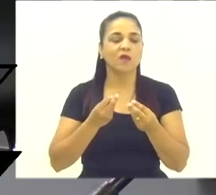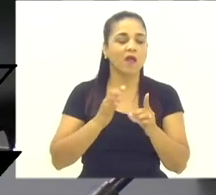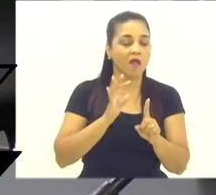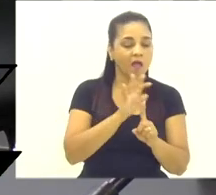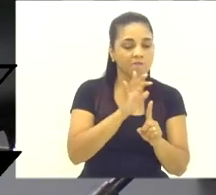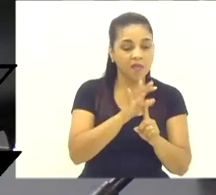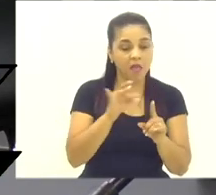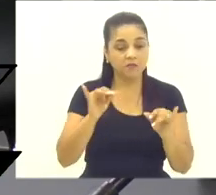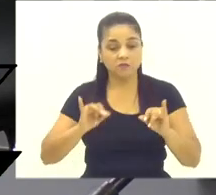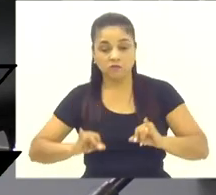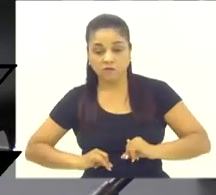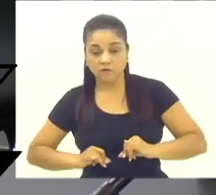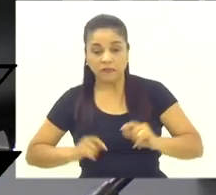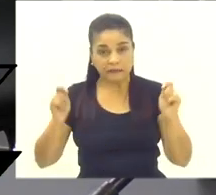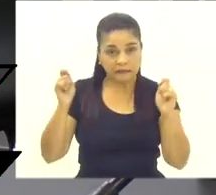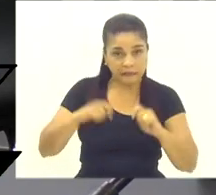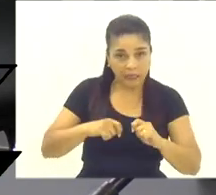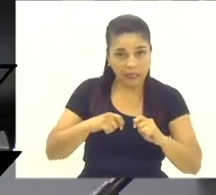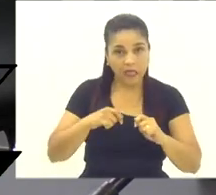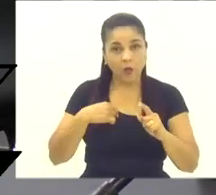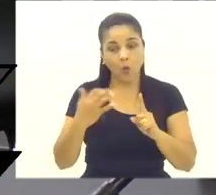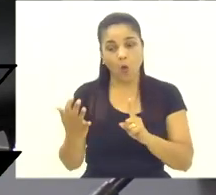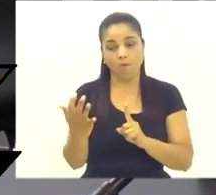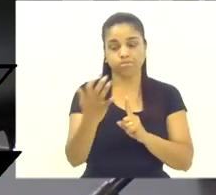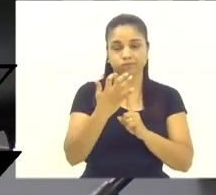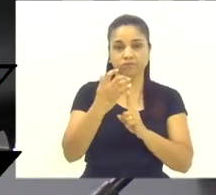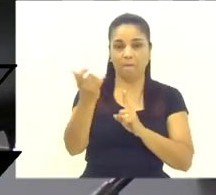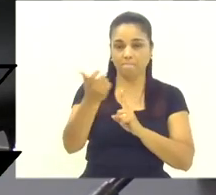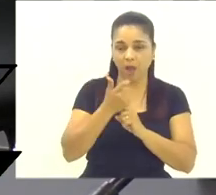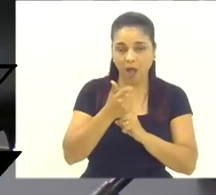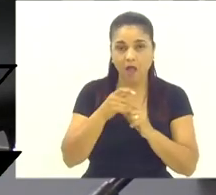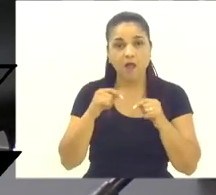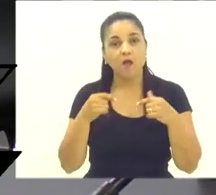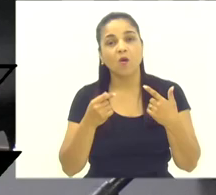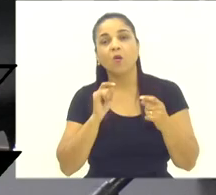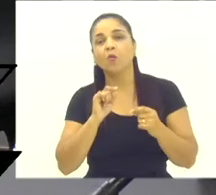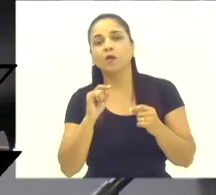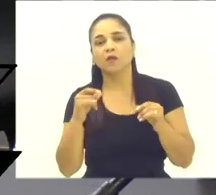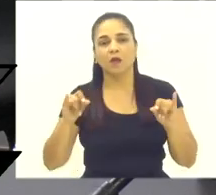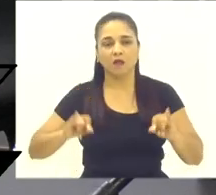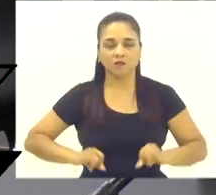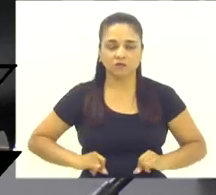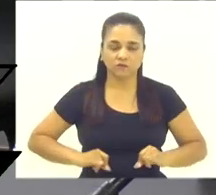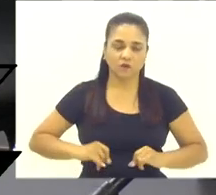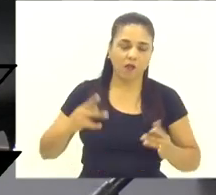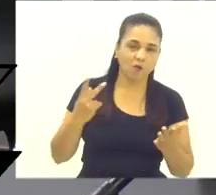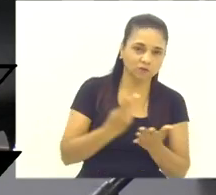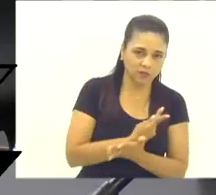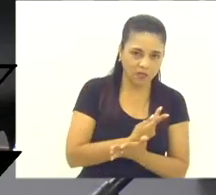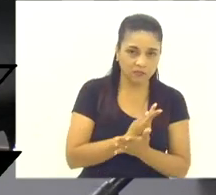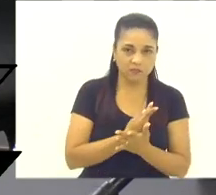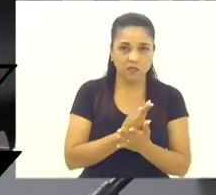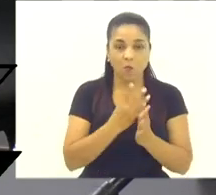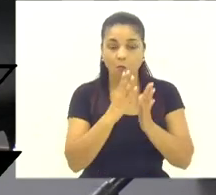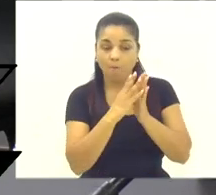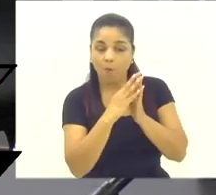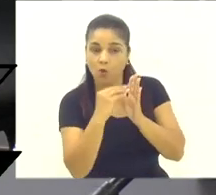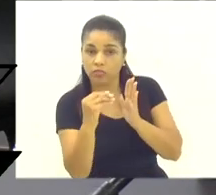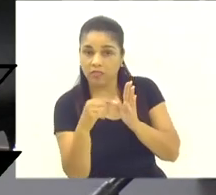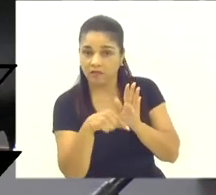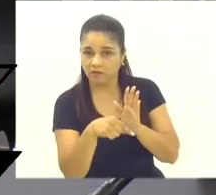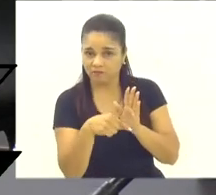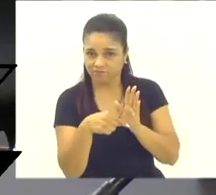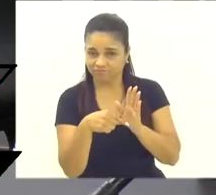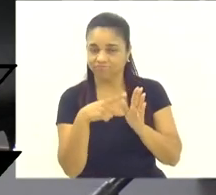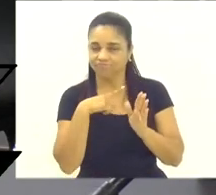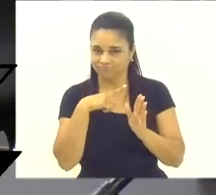você pode sofrer Quais são os ataques que os tipos de ataques que você pode sofrer né E você